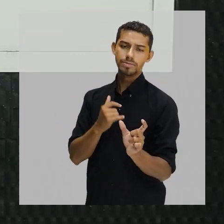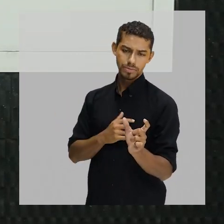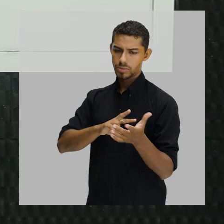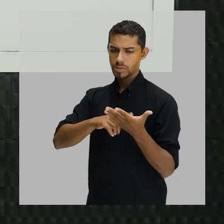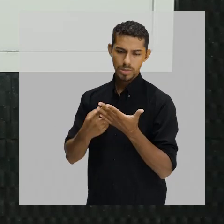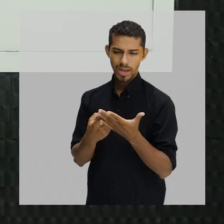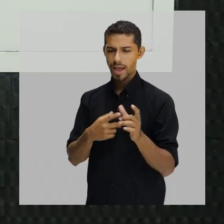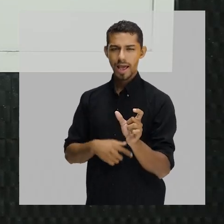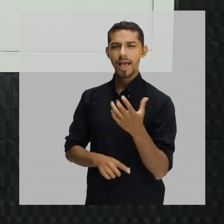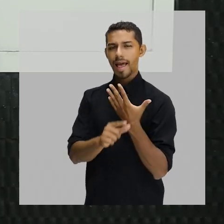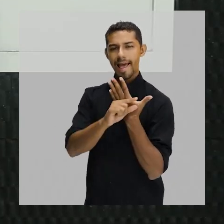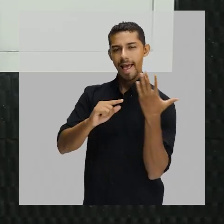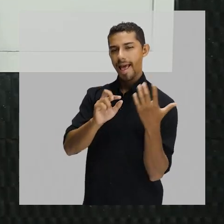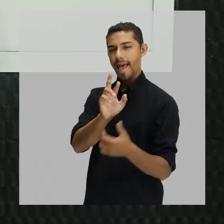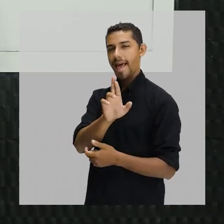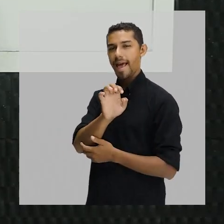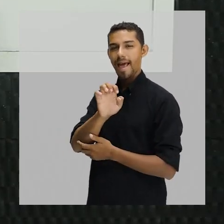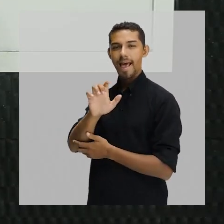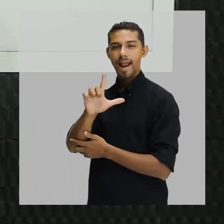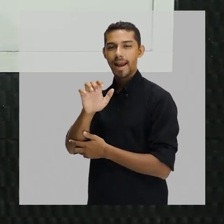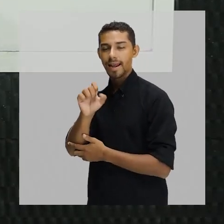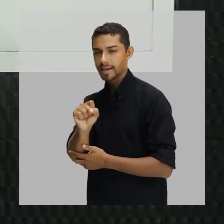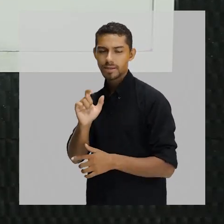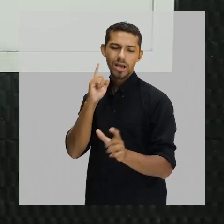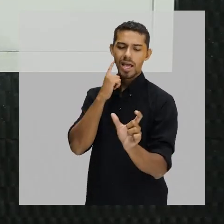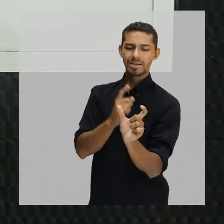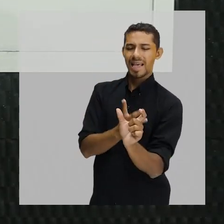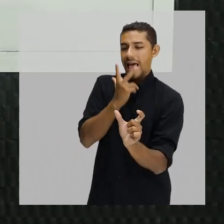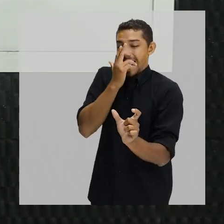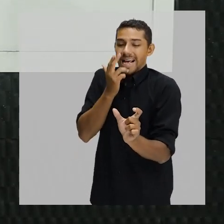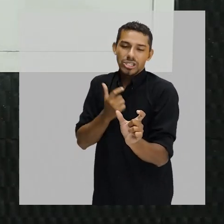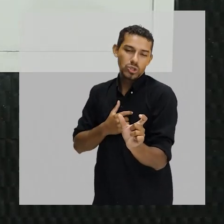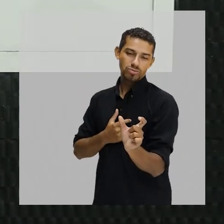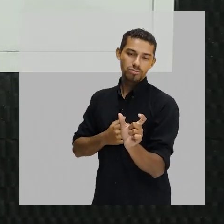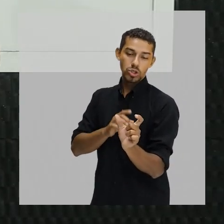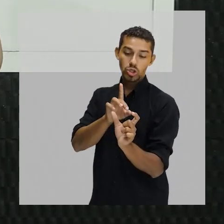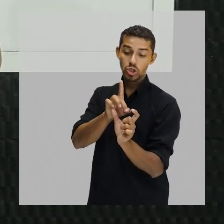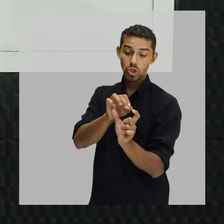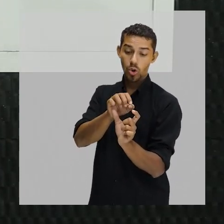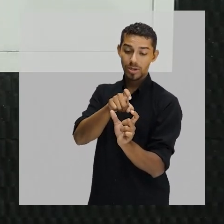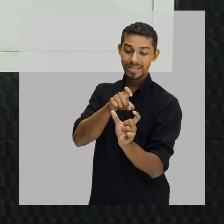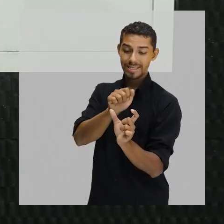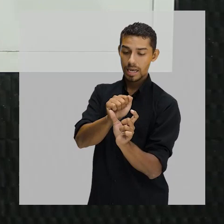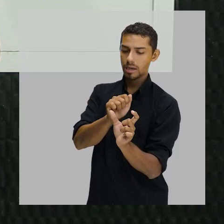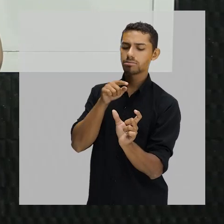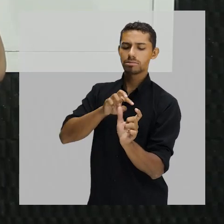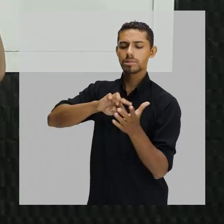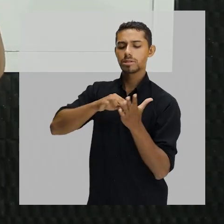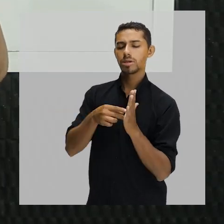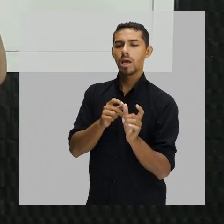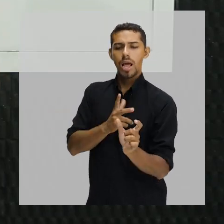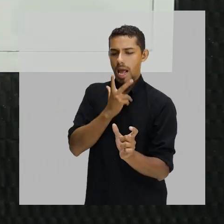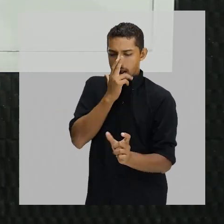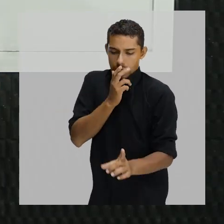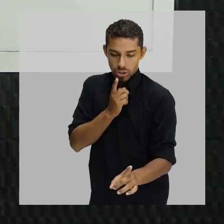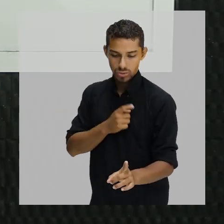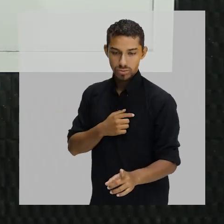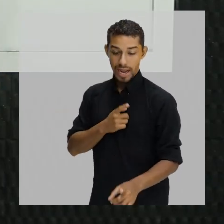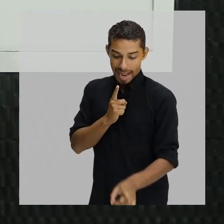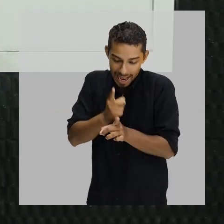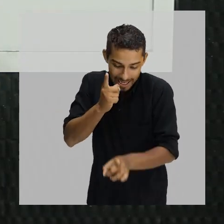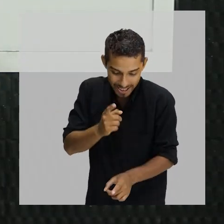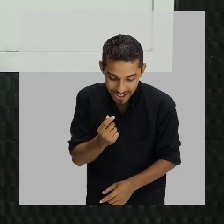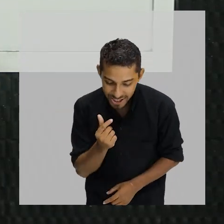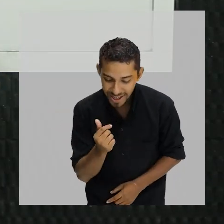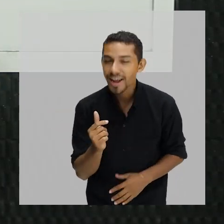Helles aqui, vamos lá para o... É o que vocês chamam de achismo. Ah, eu acho aquilo. Se quiser achar, acha dinheiro, que é até melhor, viu? Mas